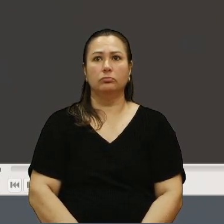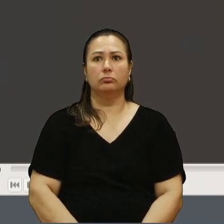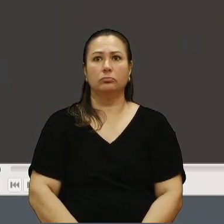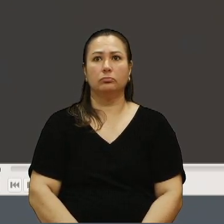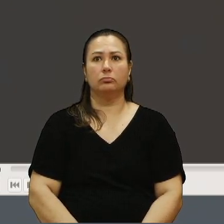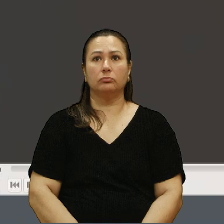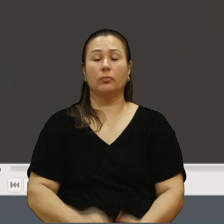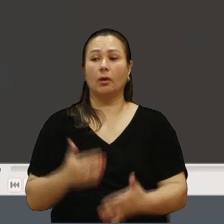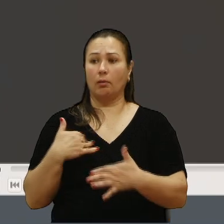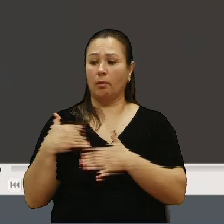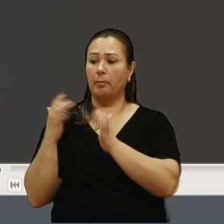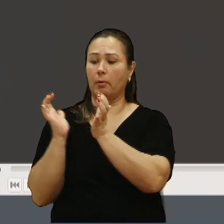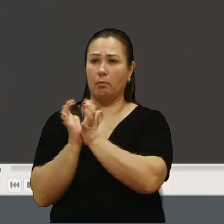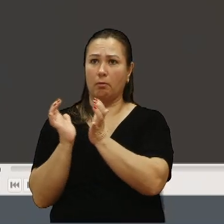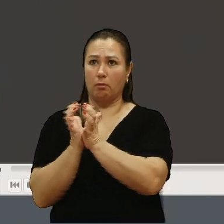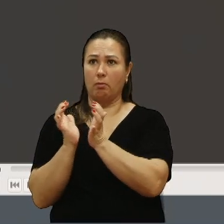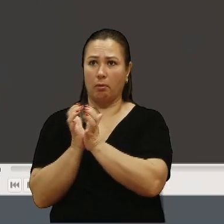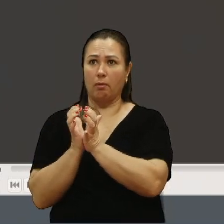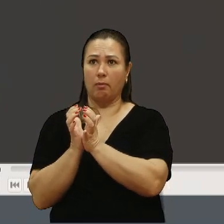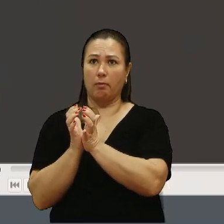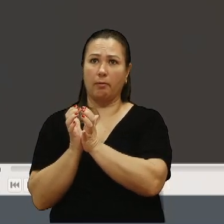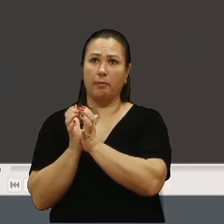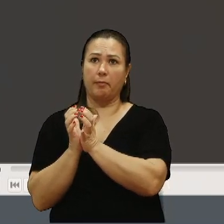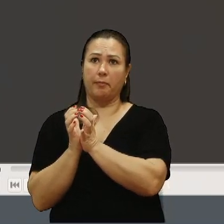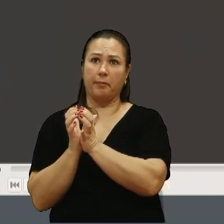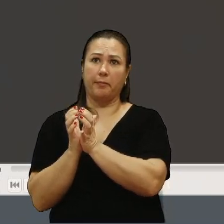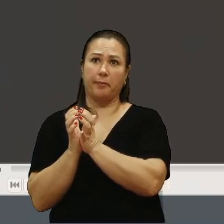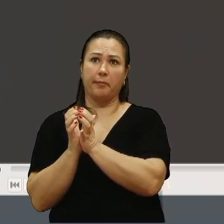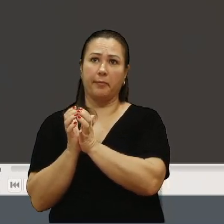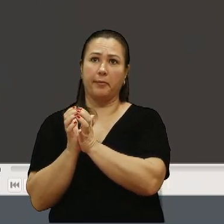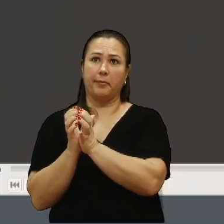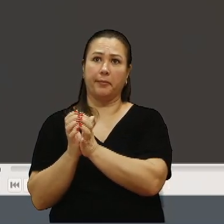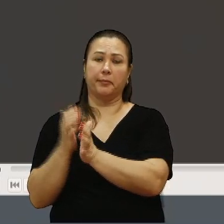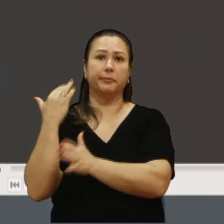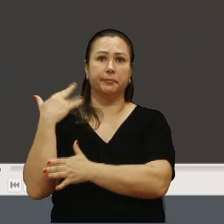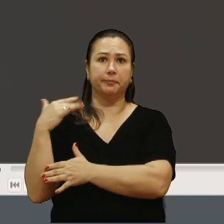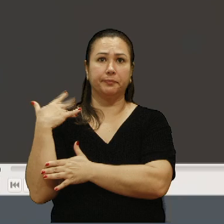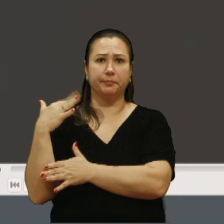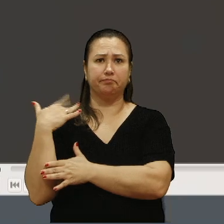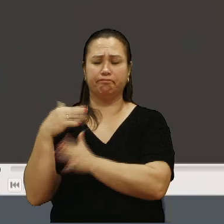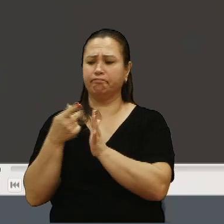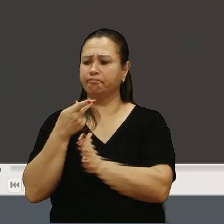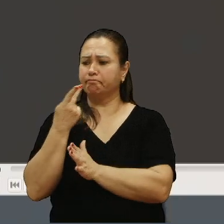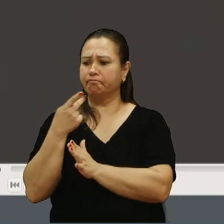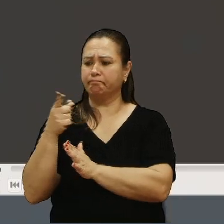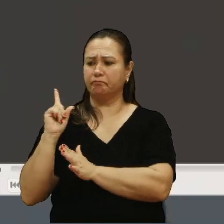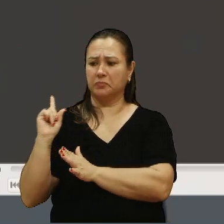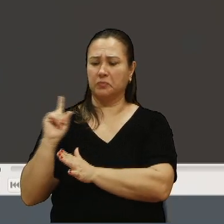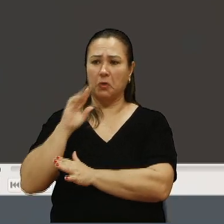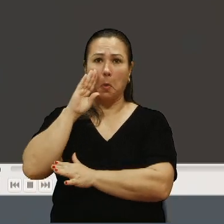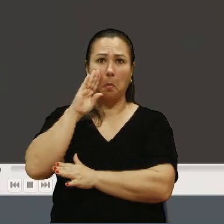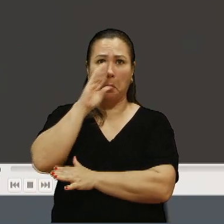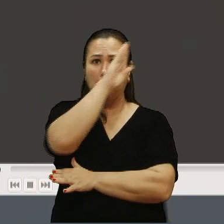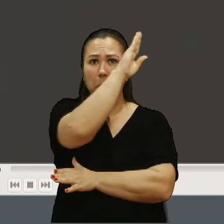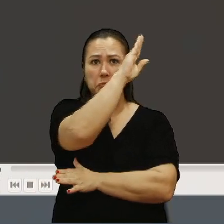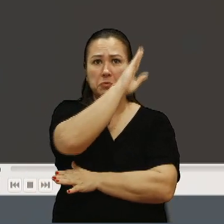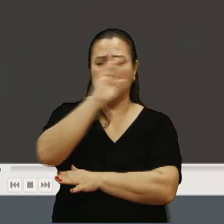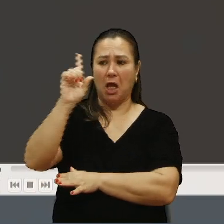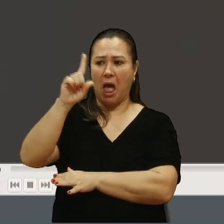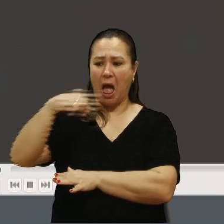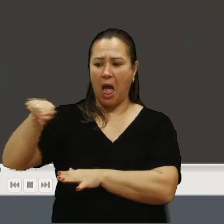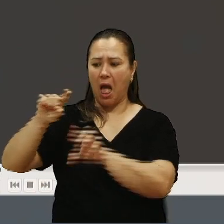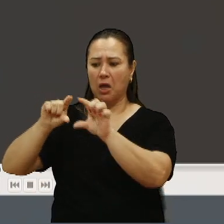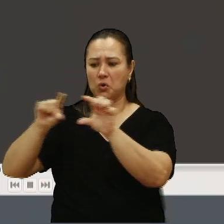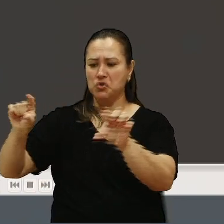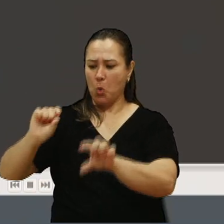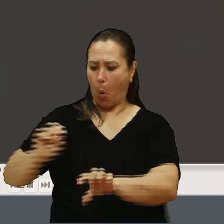A minha colega, vereadora Andressa Marques, citou há alguns minutos atrás o seguinte: o Bolsonaro nos odiava,